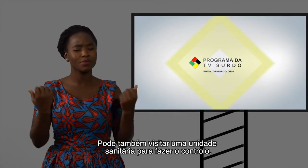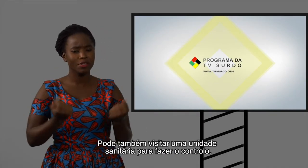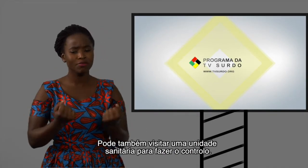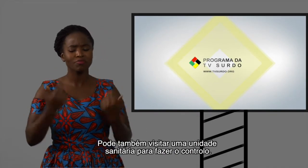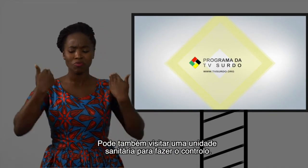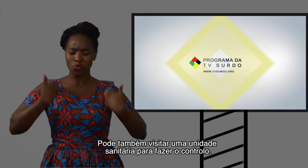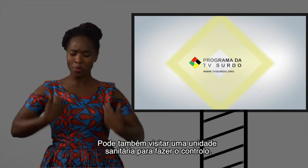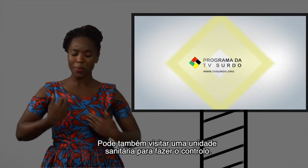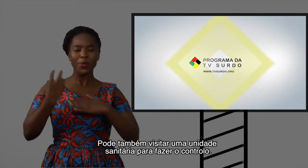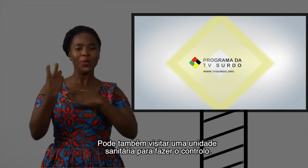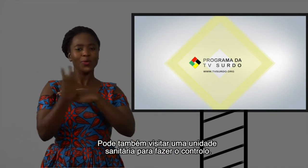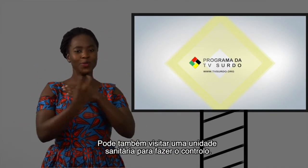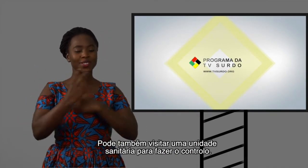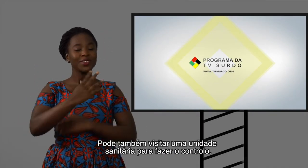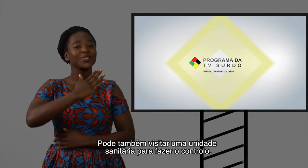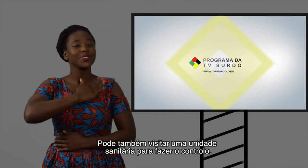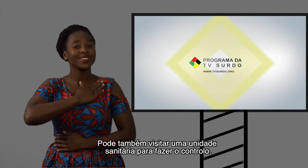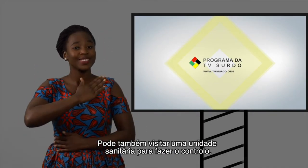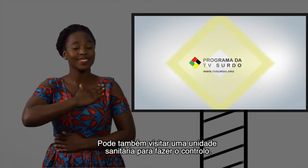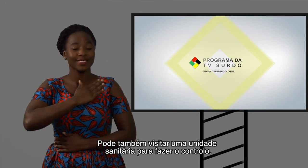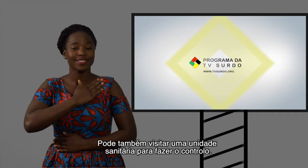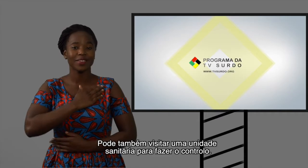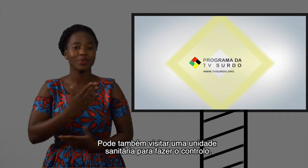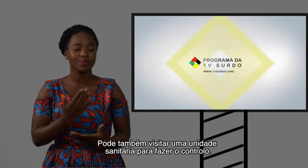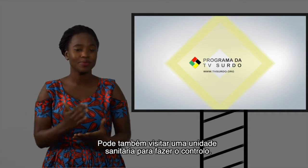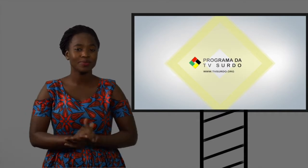sanitária para fazer o controlo.